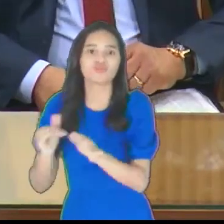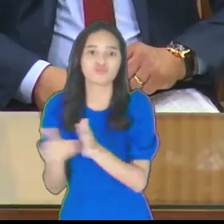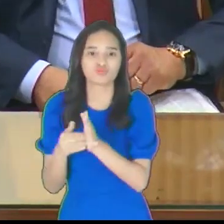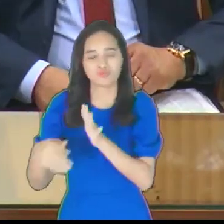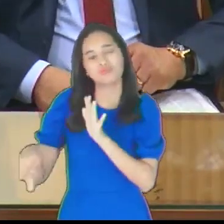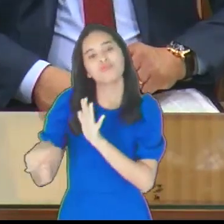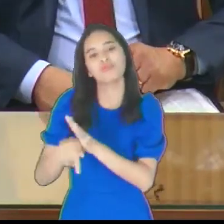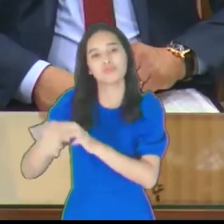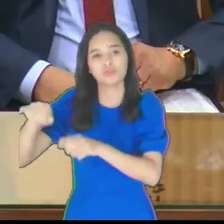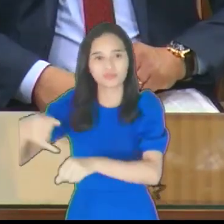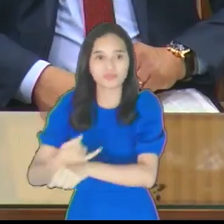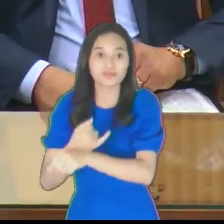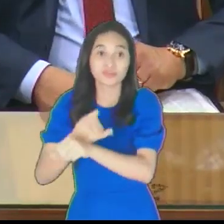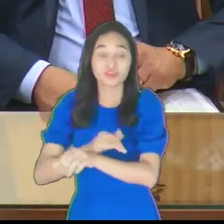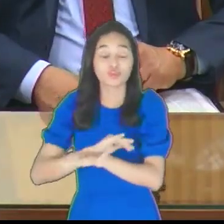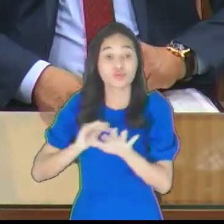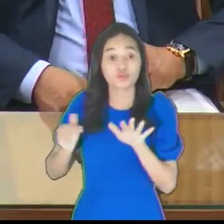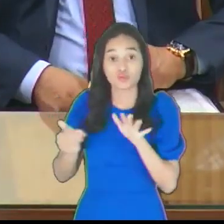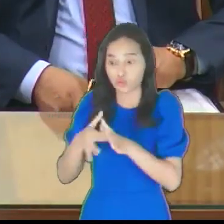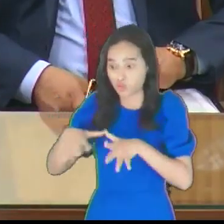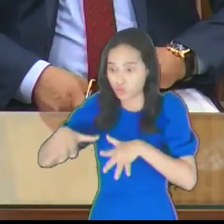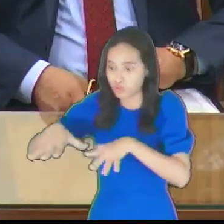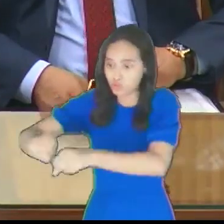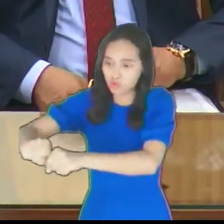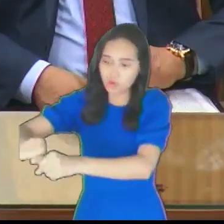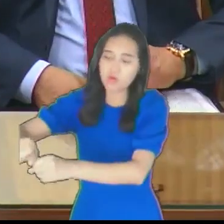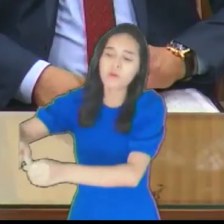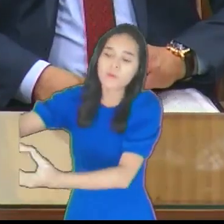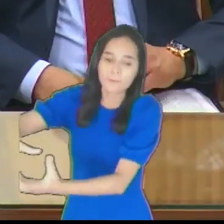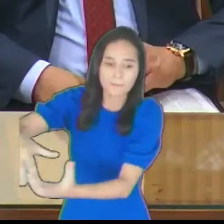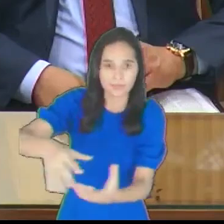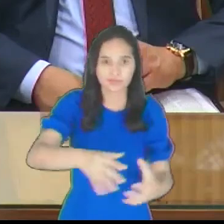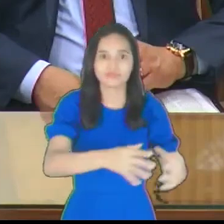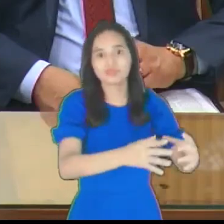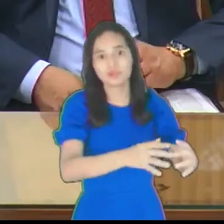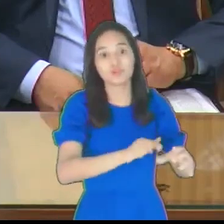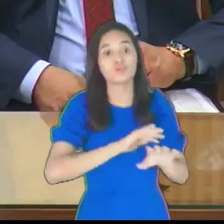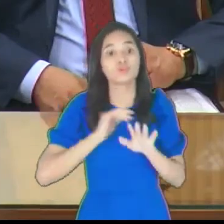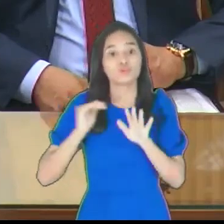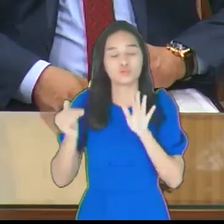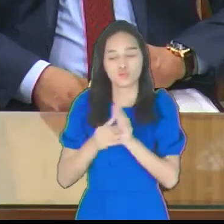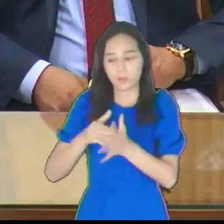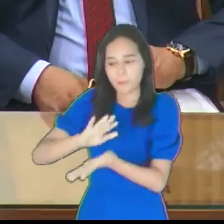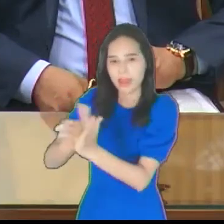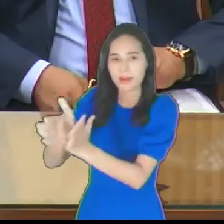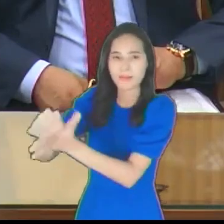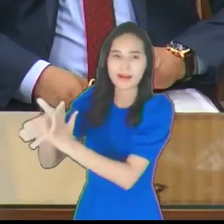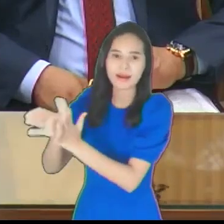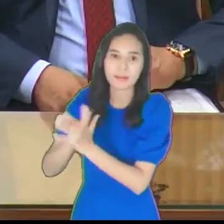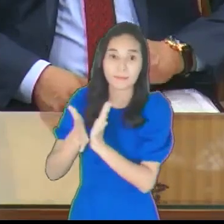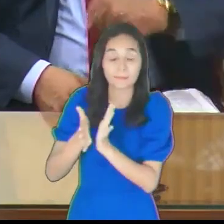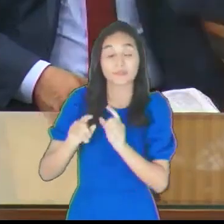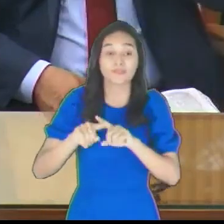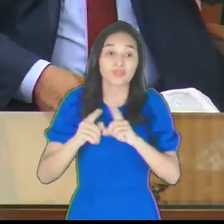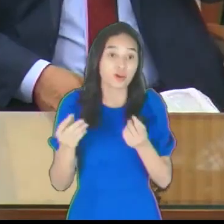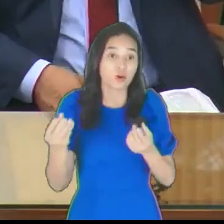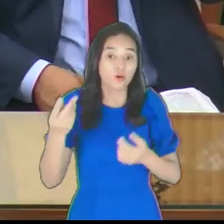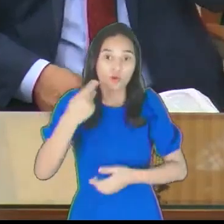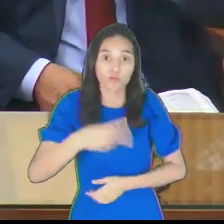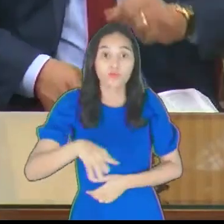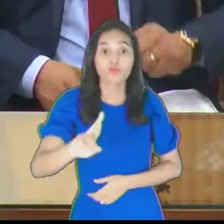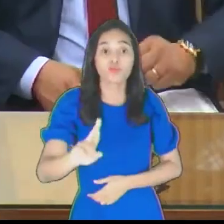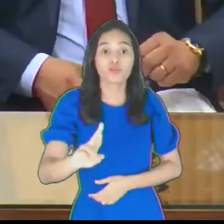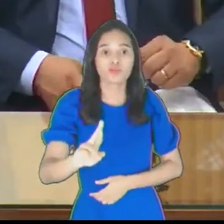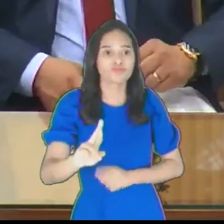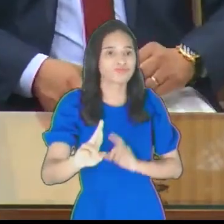ser tomado, tudo vai ser levado, tudo vai ser destruído. Mas, irmão, o pior não foi isso. O